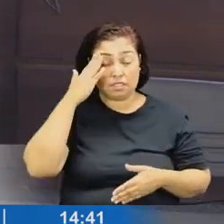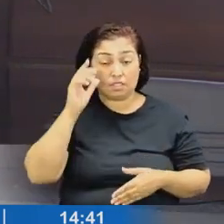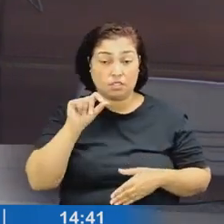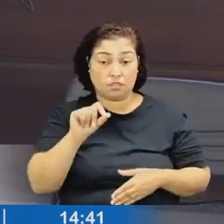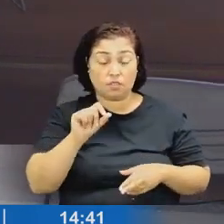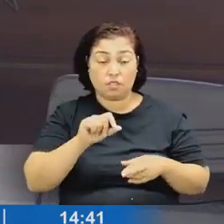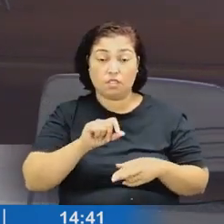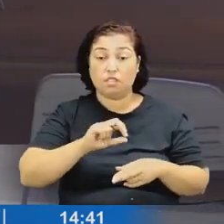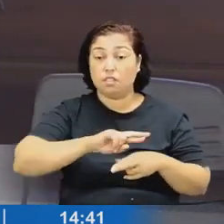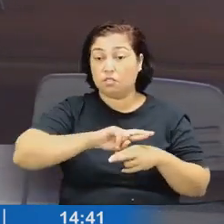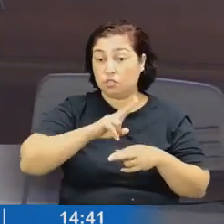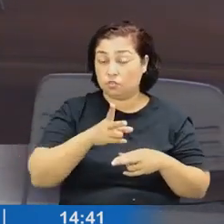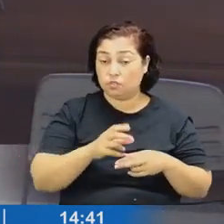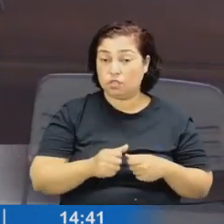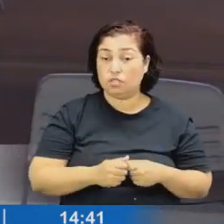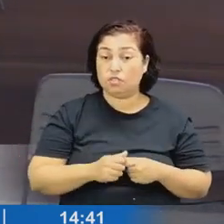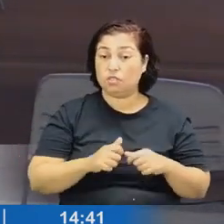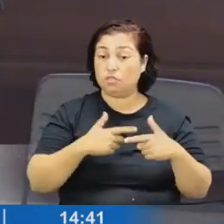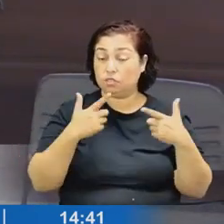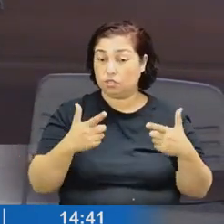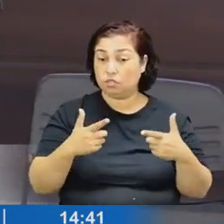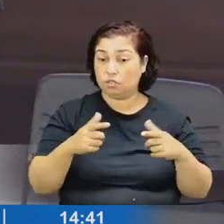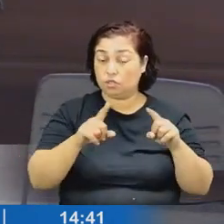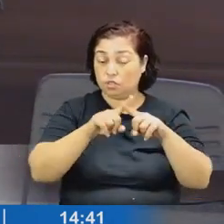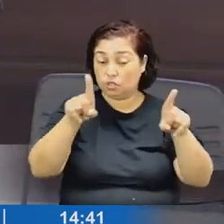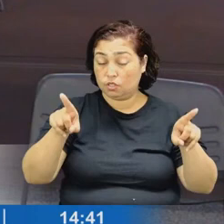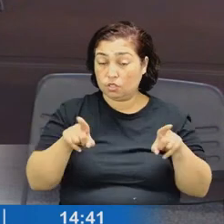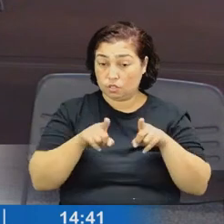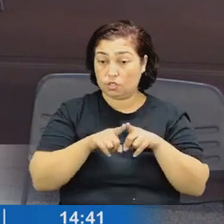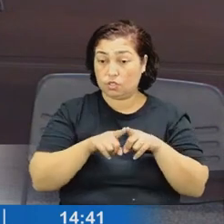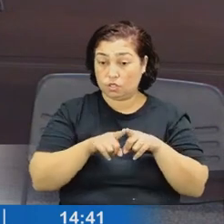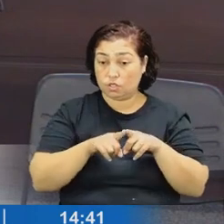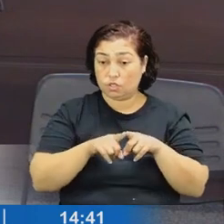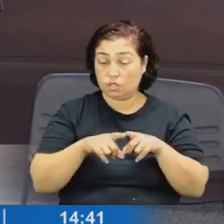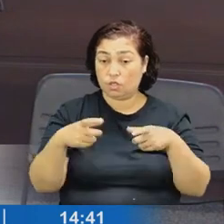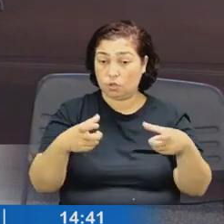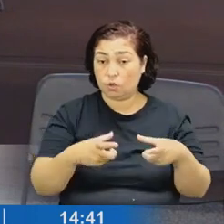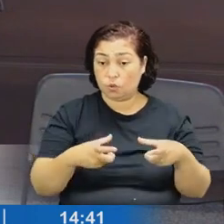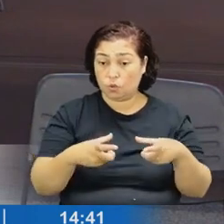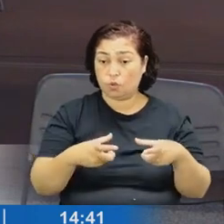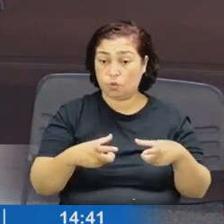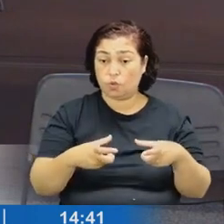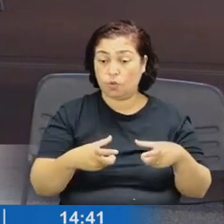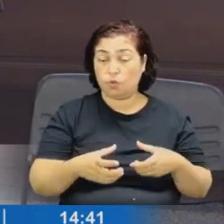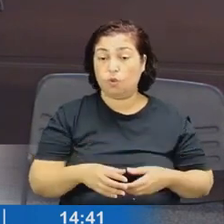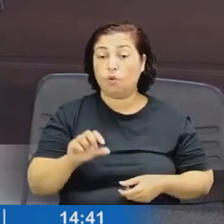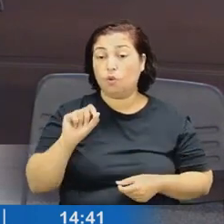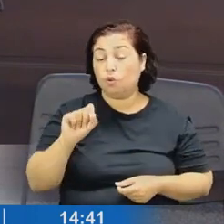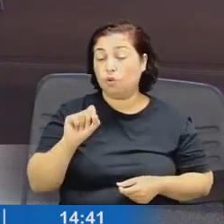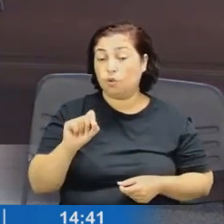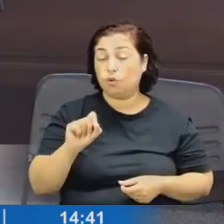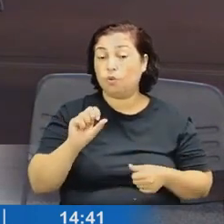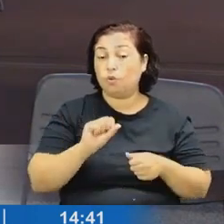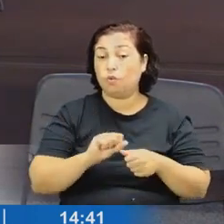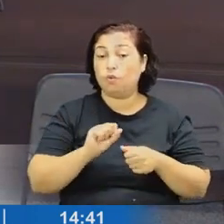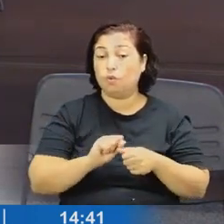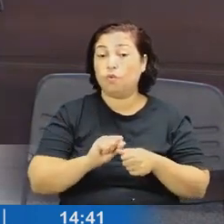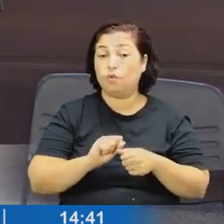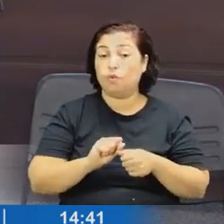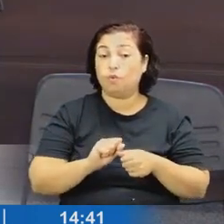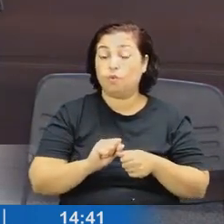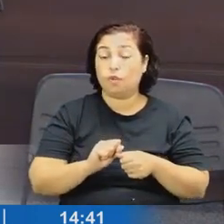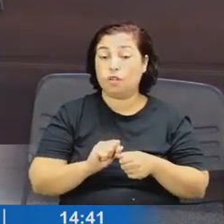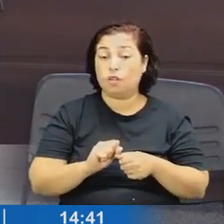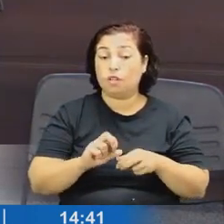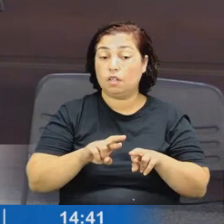realmente a diferença em ações dentro de um gabinete independente do local quem usaria dizer o que que realmente faz a diferença para fazer assim